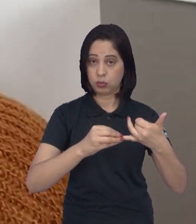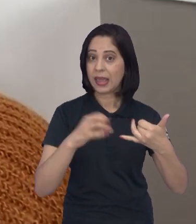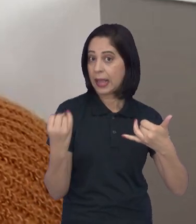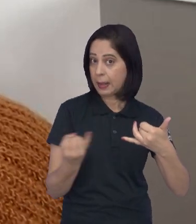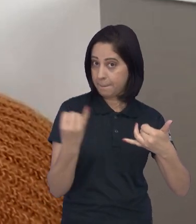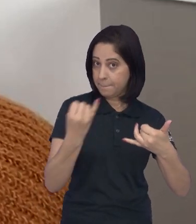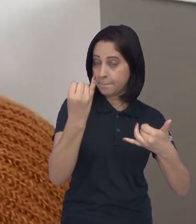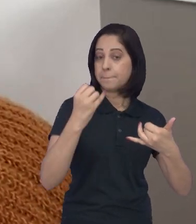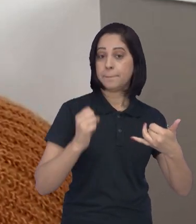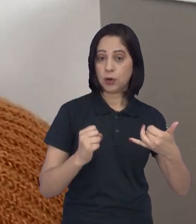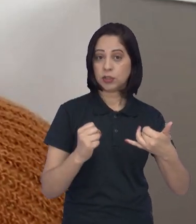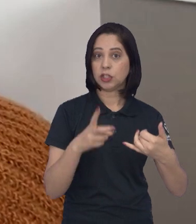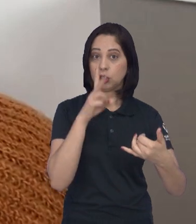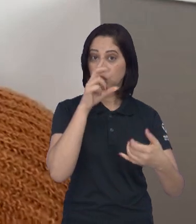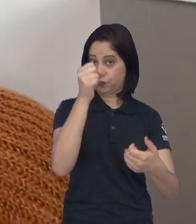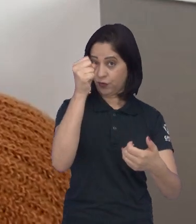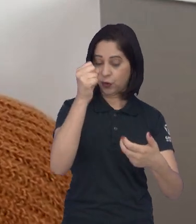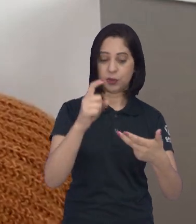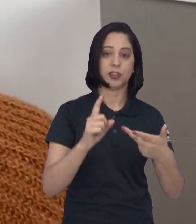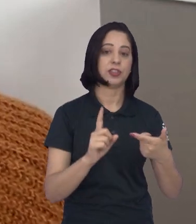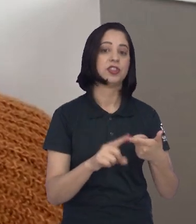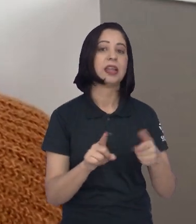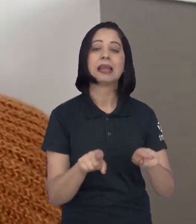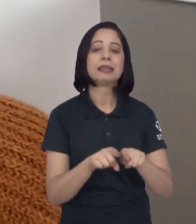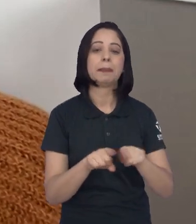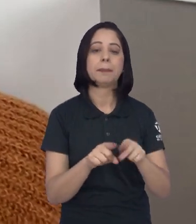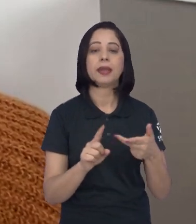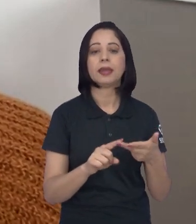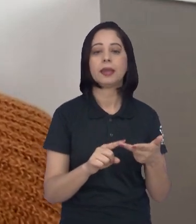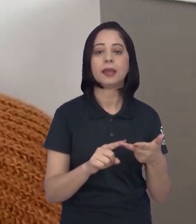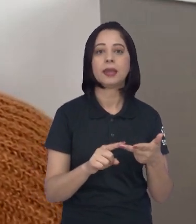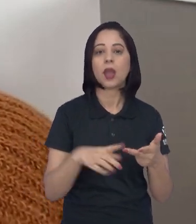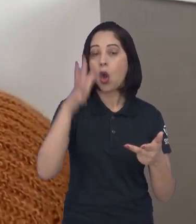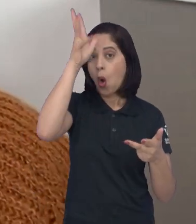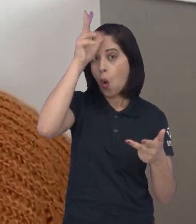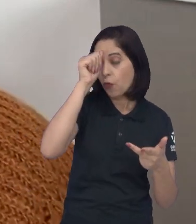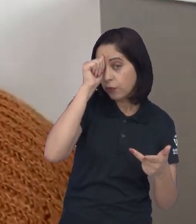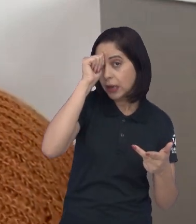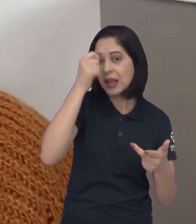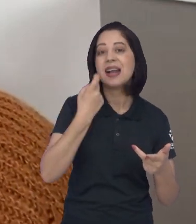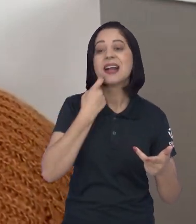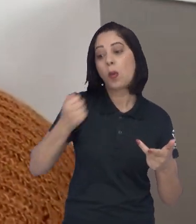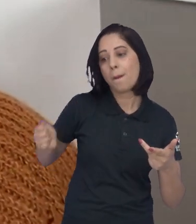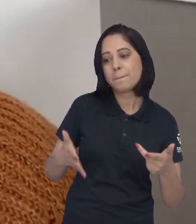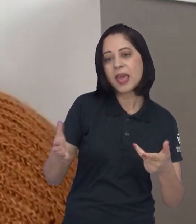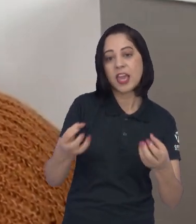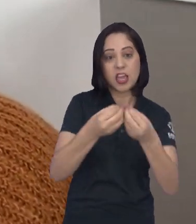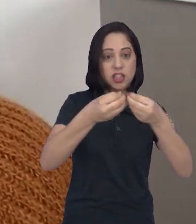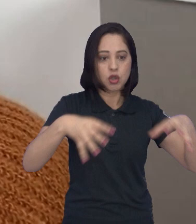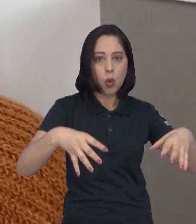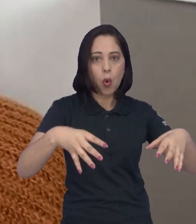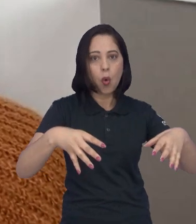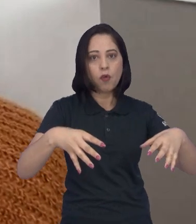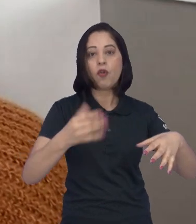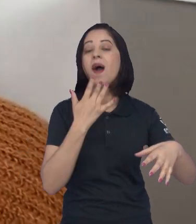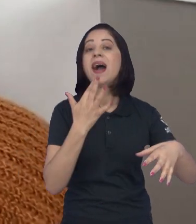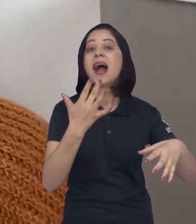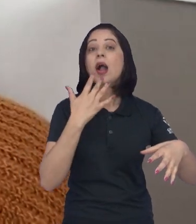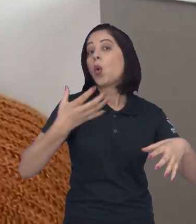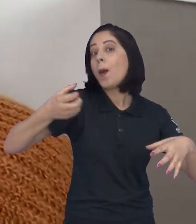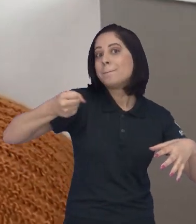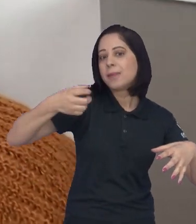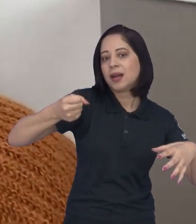né pra gente ficar bem forte eu costumo falar que o frango ou o peixe ou o ovo é branco da mesma cor que o